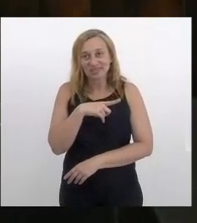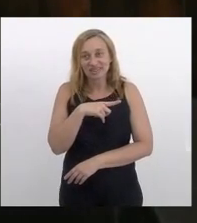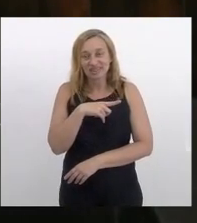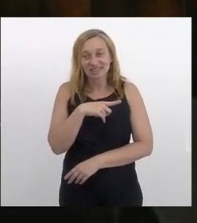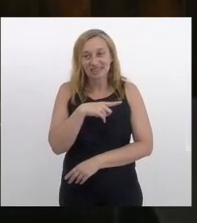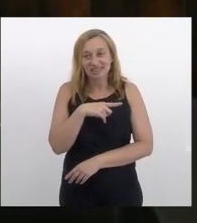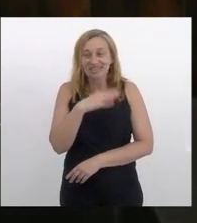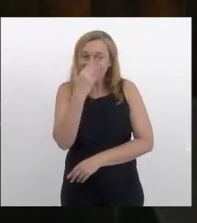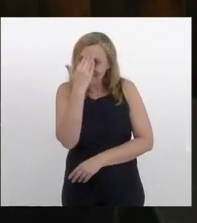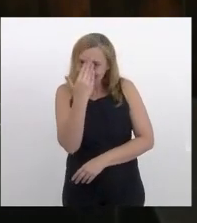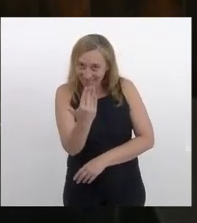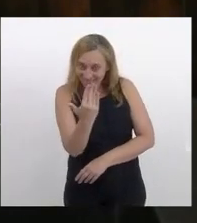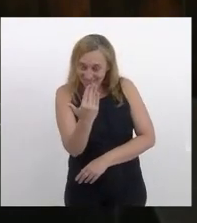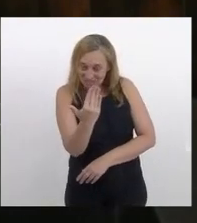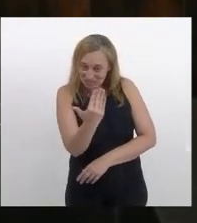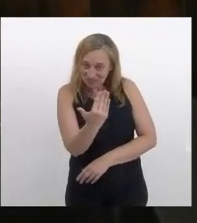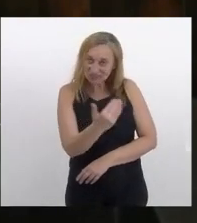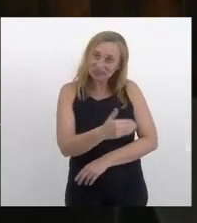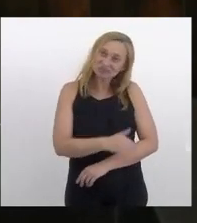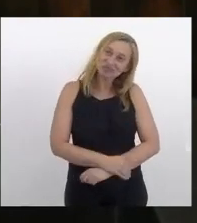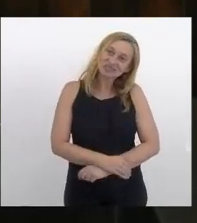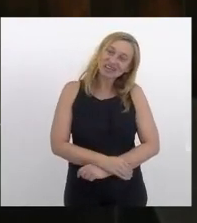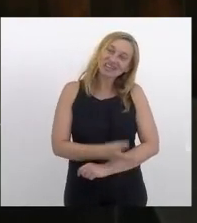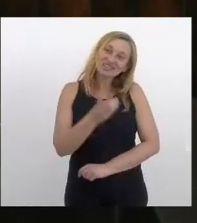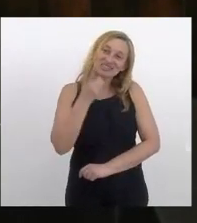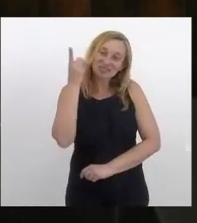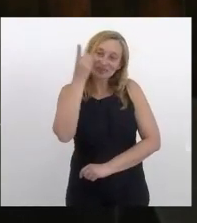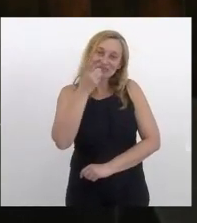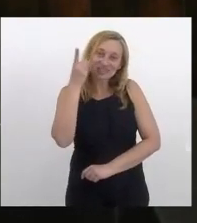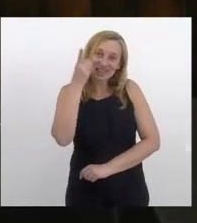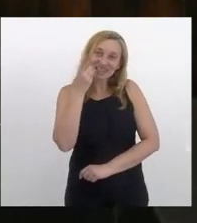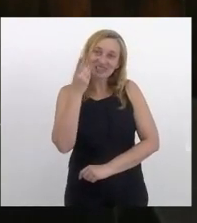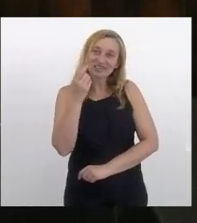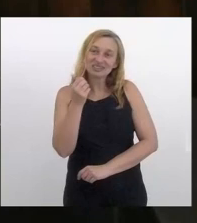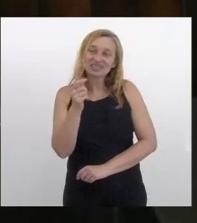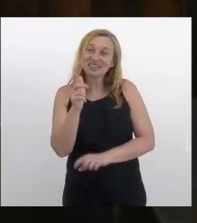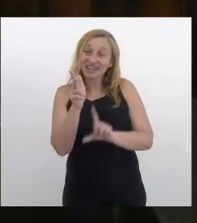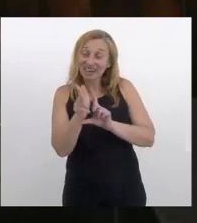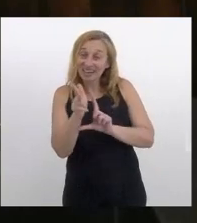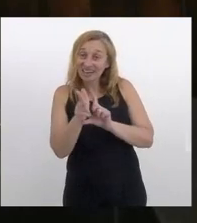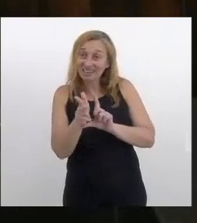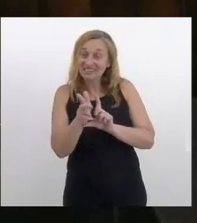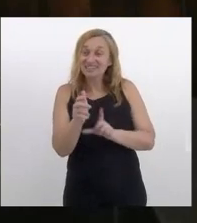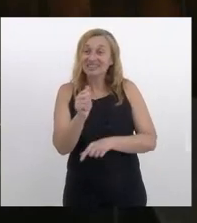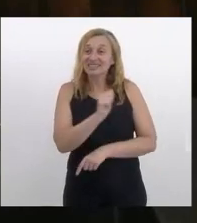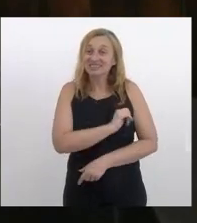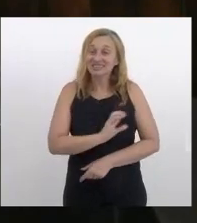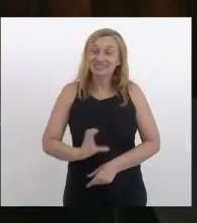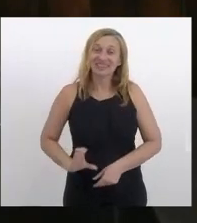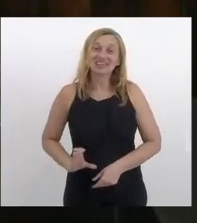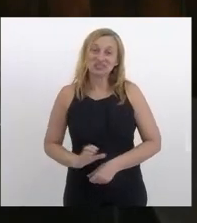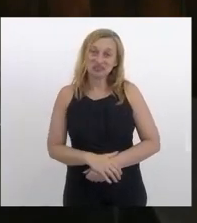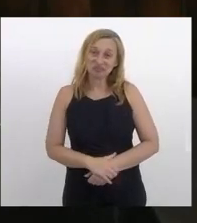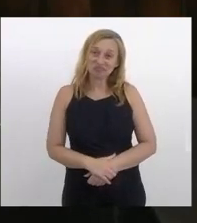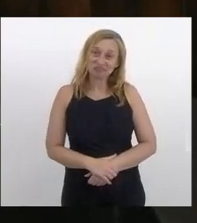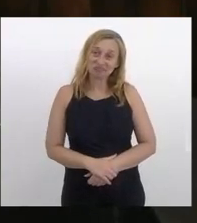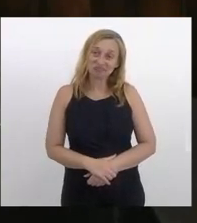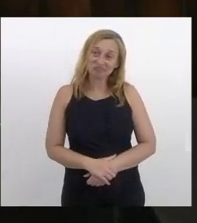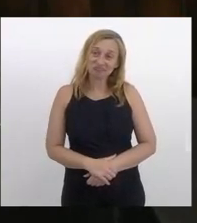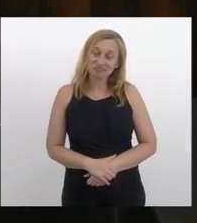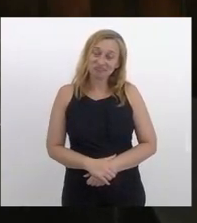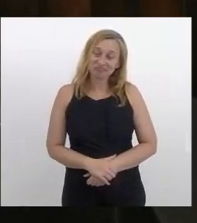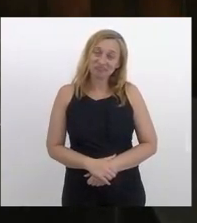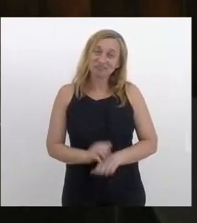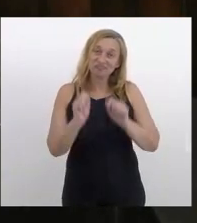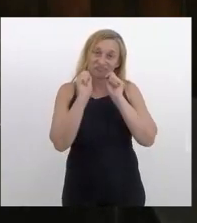E aí agradeço ao deputado, além da live, ao deputado André Siciliano, que na